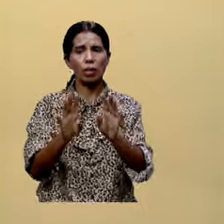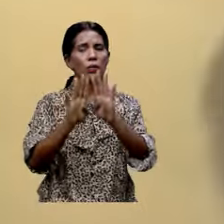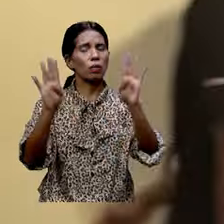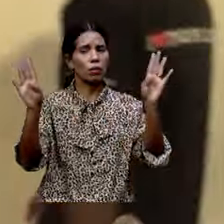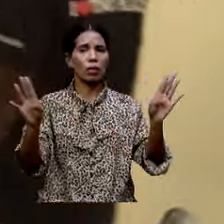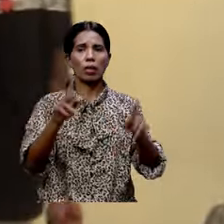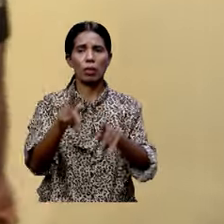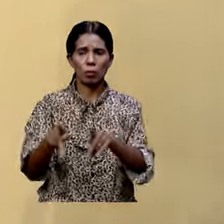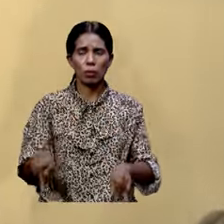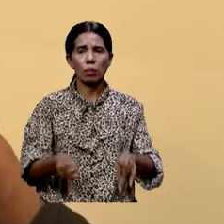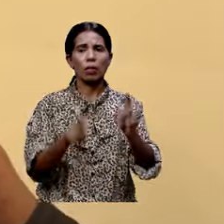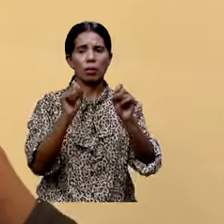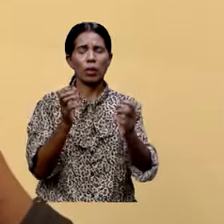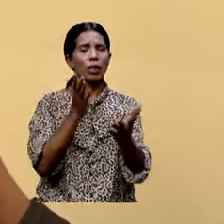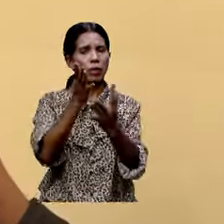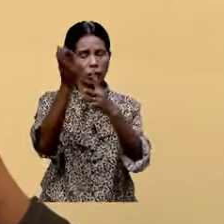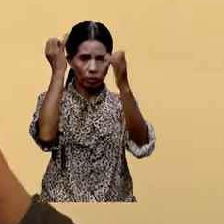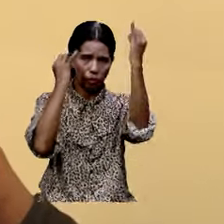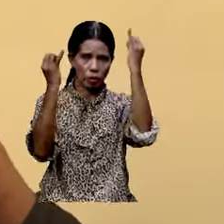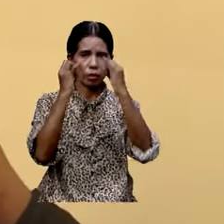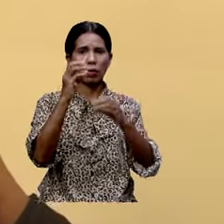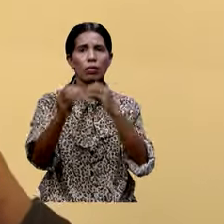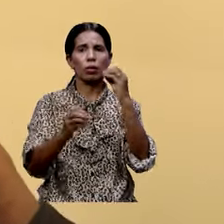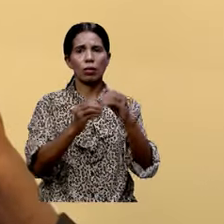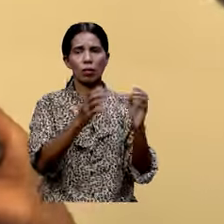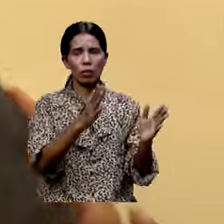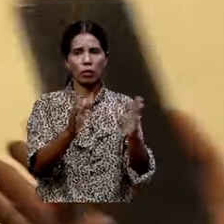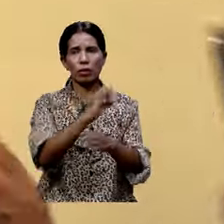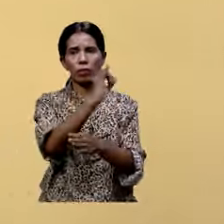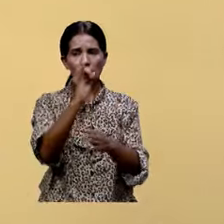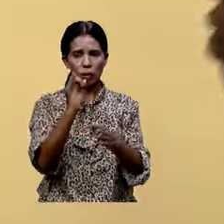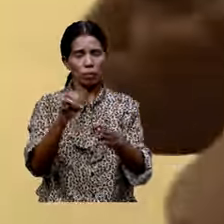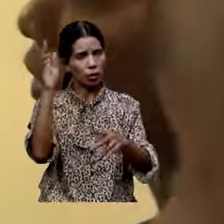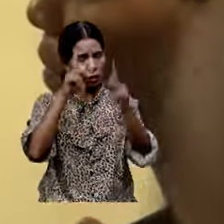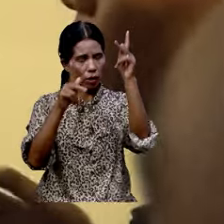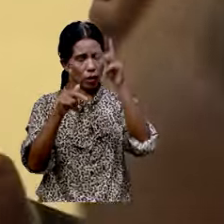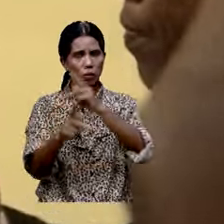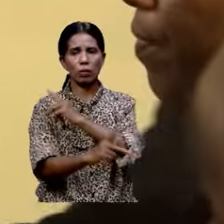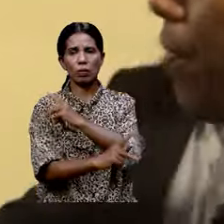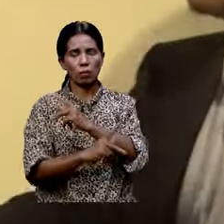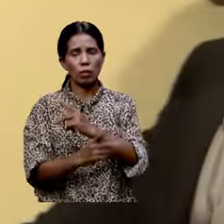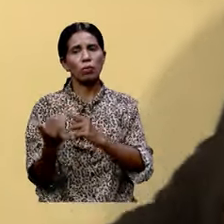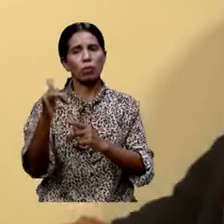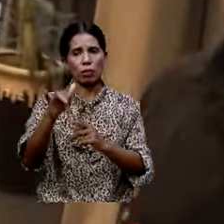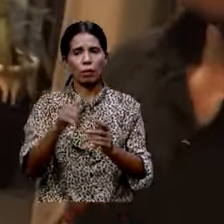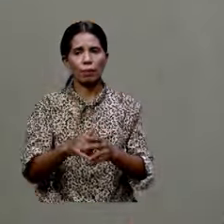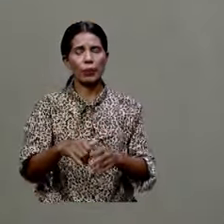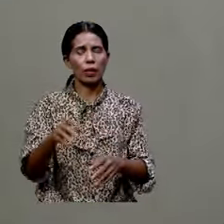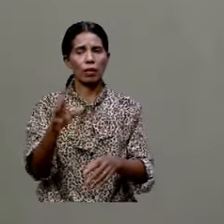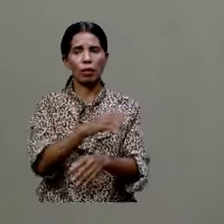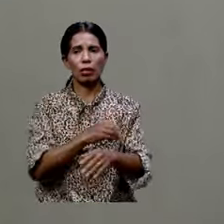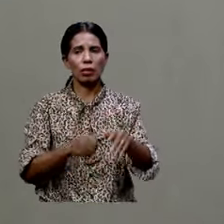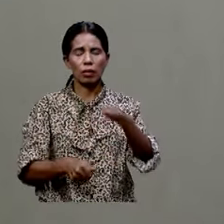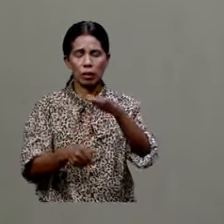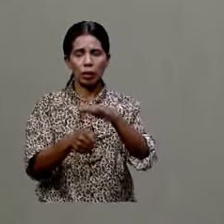no ne público pelo acesso à informação, liu kona ba processo de investigação ba caso corrupção sira. Não, mas segredo de justiça, mas imi